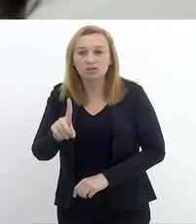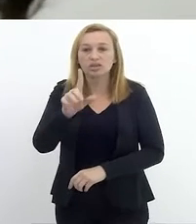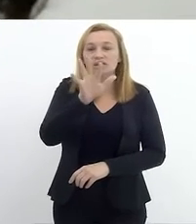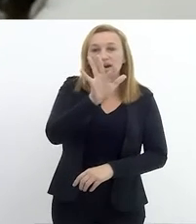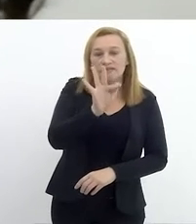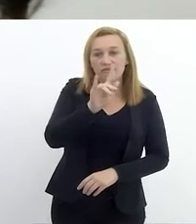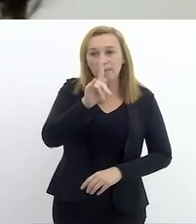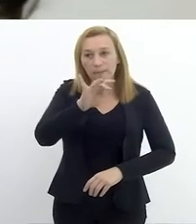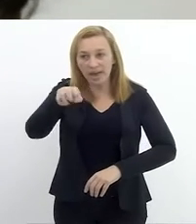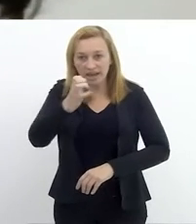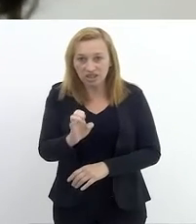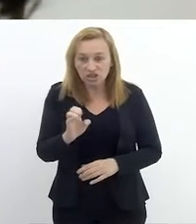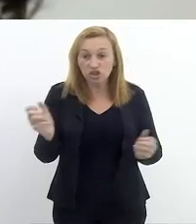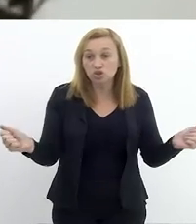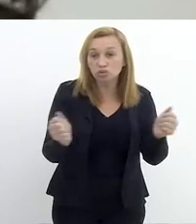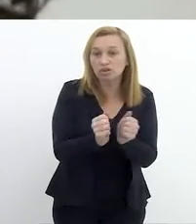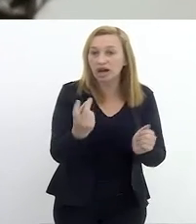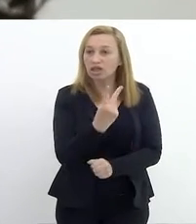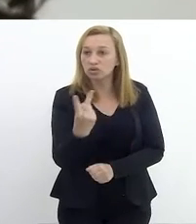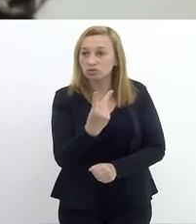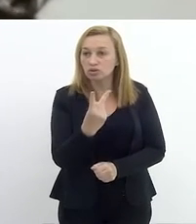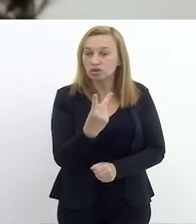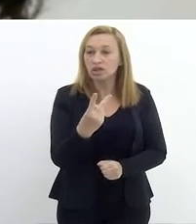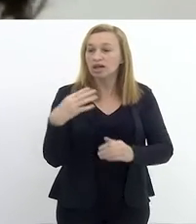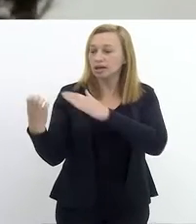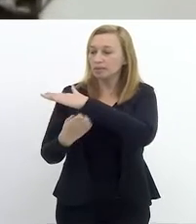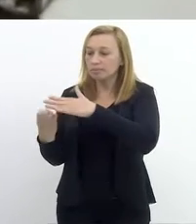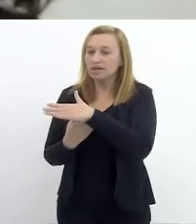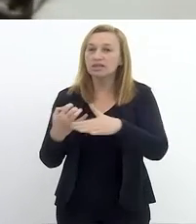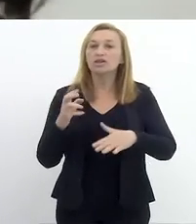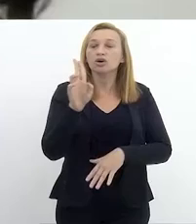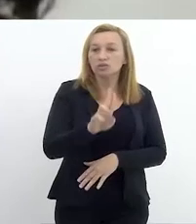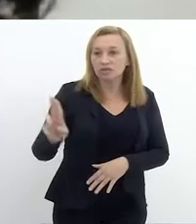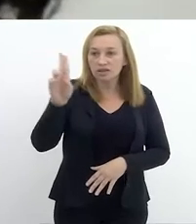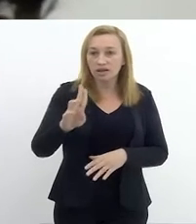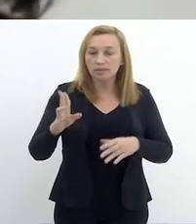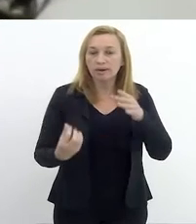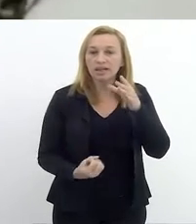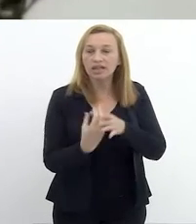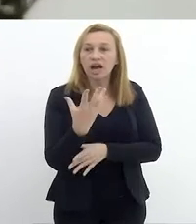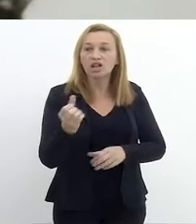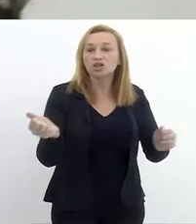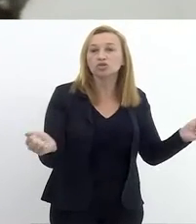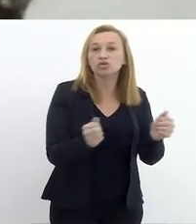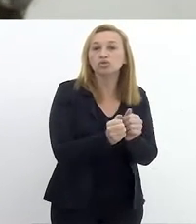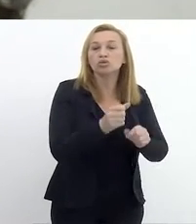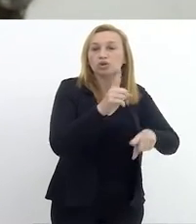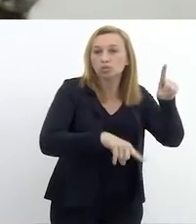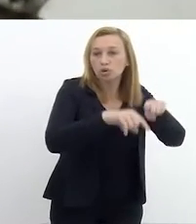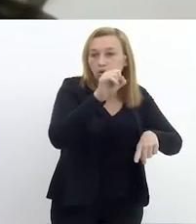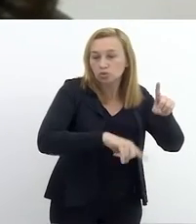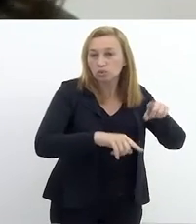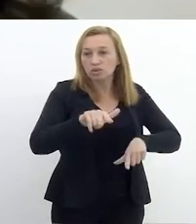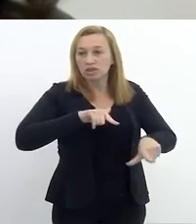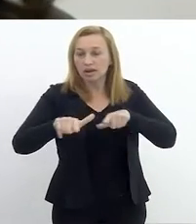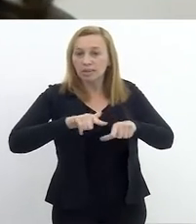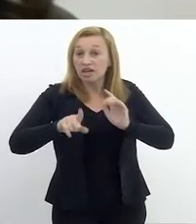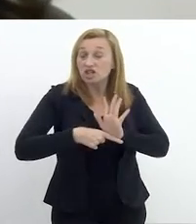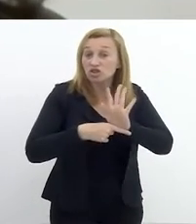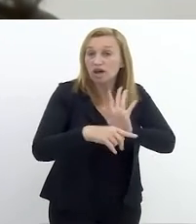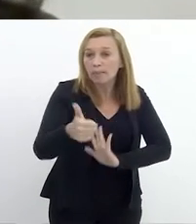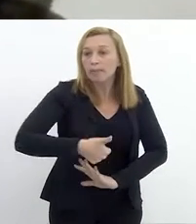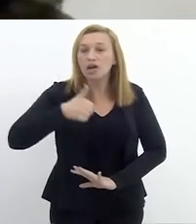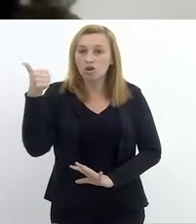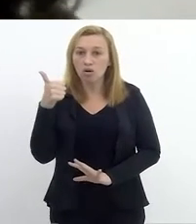enxerga dentro da diretoria da Faperj esse desafio de juntar essas duas coisas, as empresas e as universidades, para construir juntas